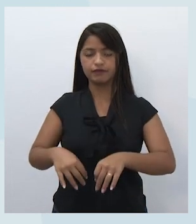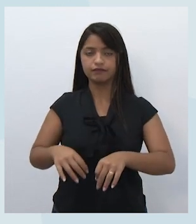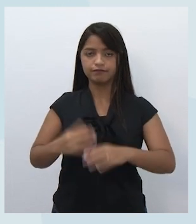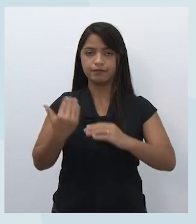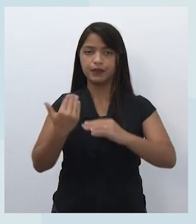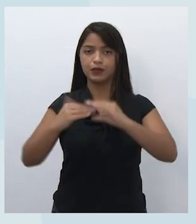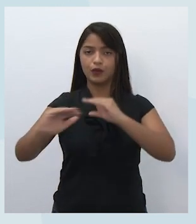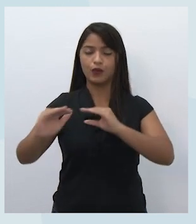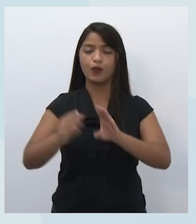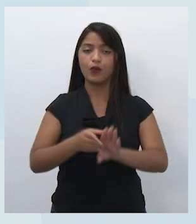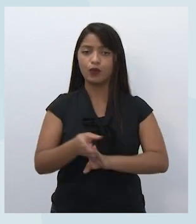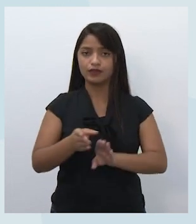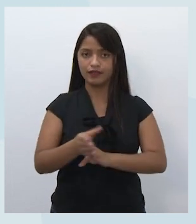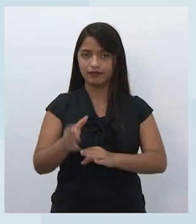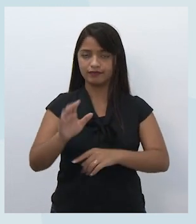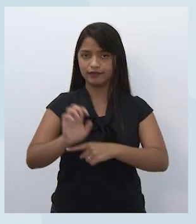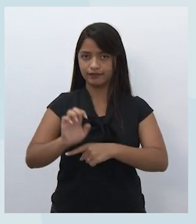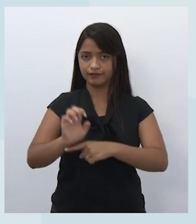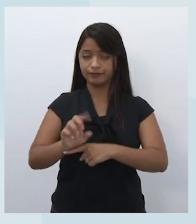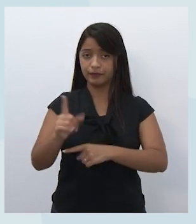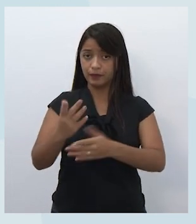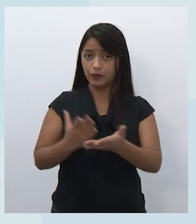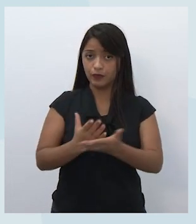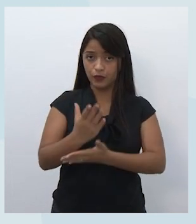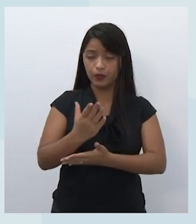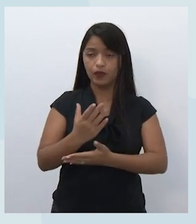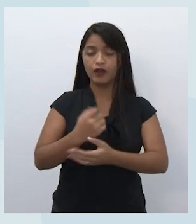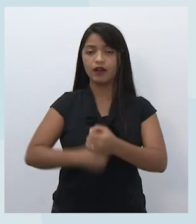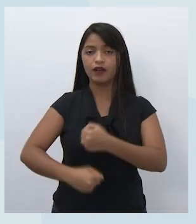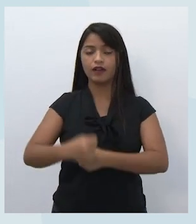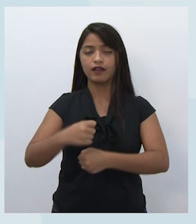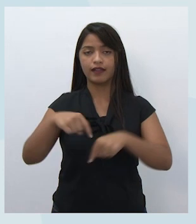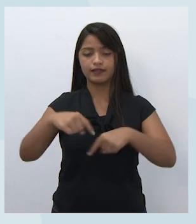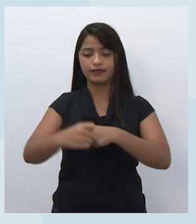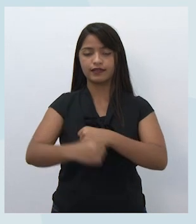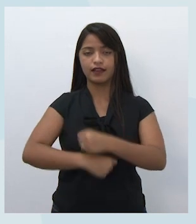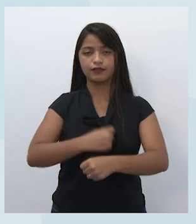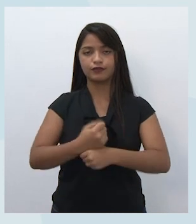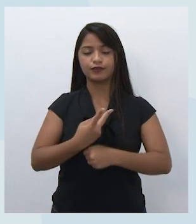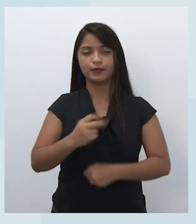aprovação e após a sua homologação, que ocorreu em agosto desse ano.